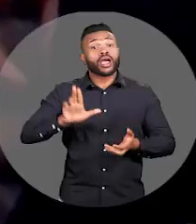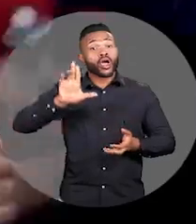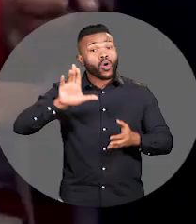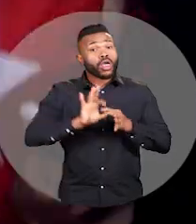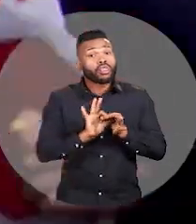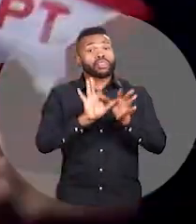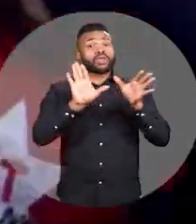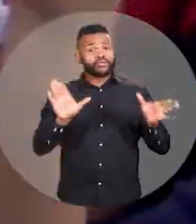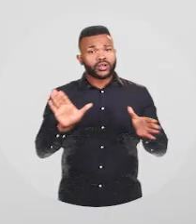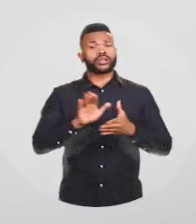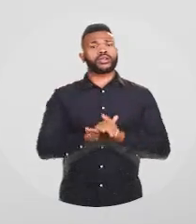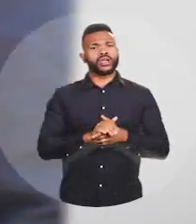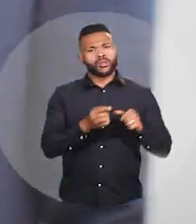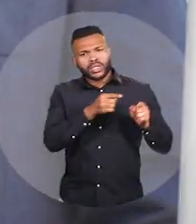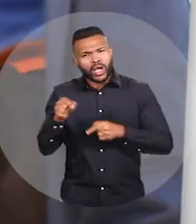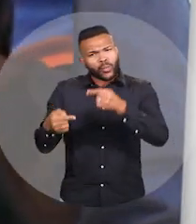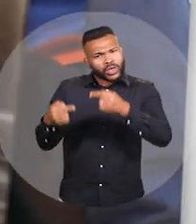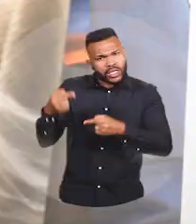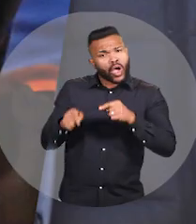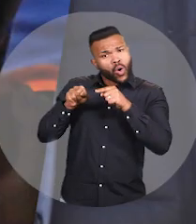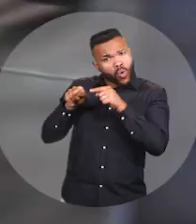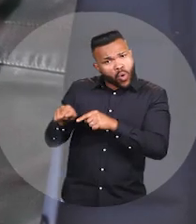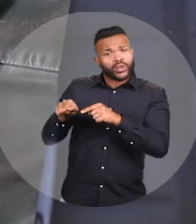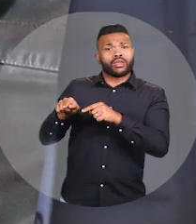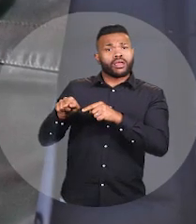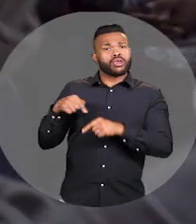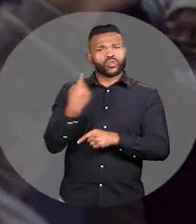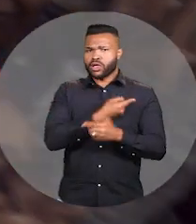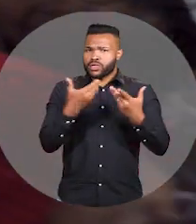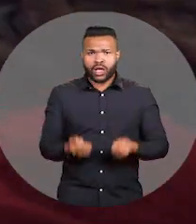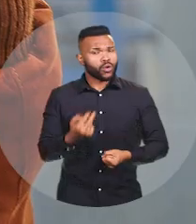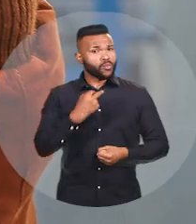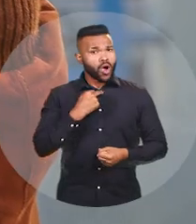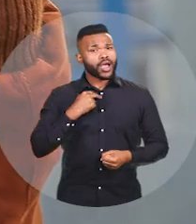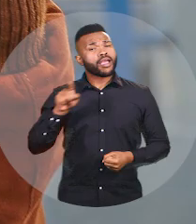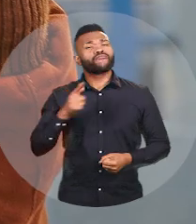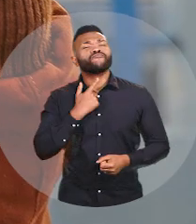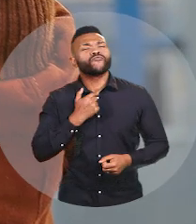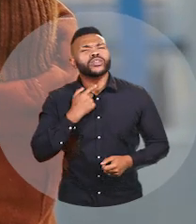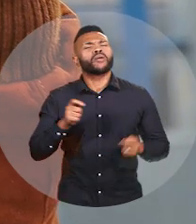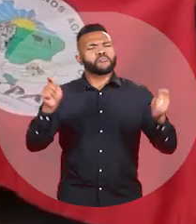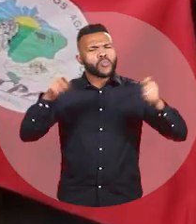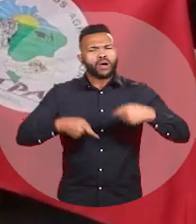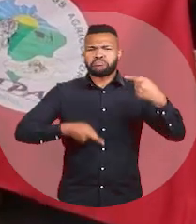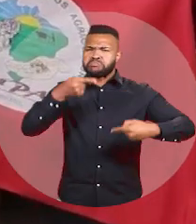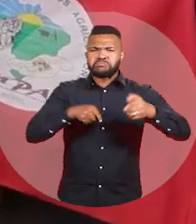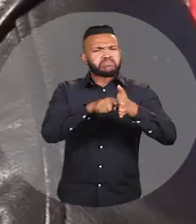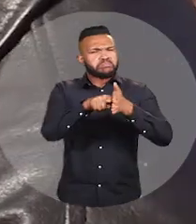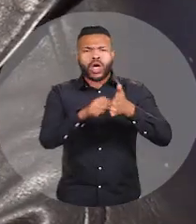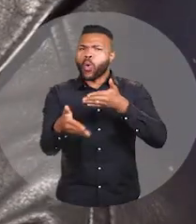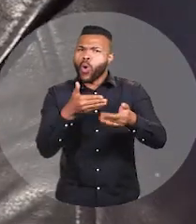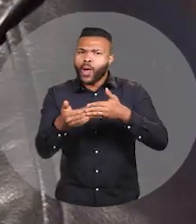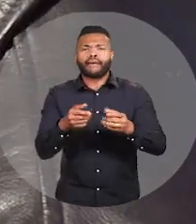livre. Está havendo uma perseguição política ao presidente Lula. É isso que nós não podemos admitir. Ele tem o desejo de enfrentar qualquer